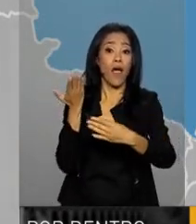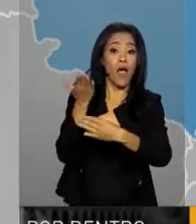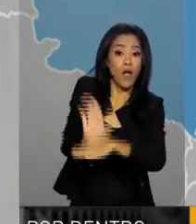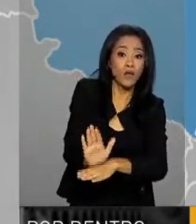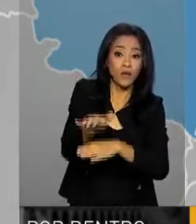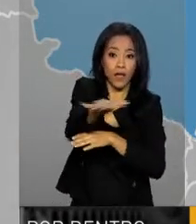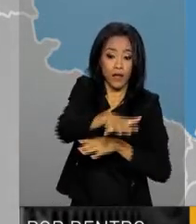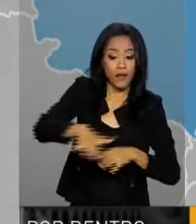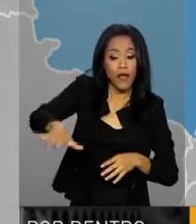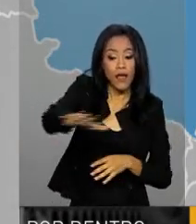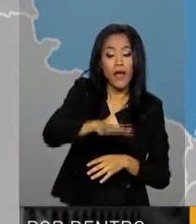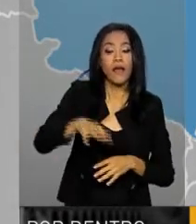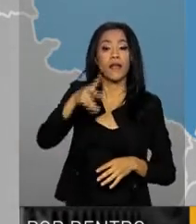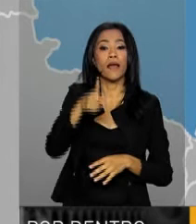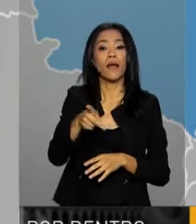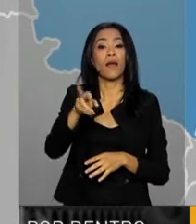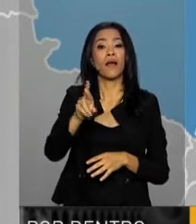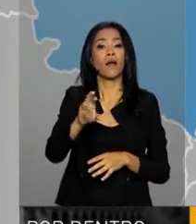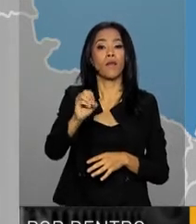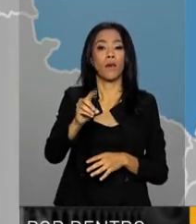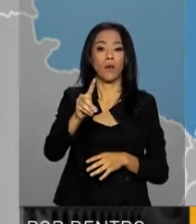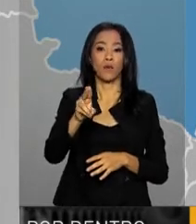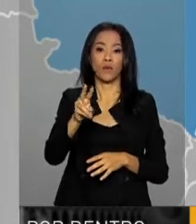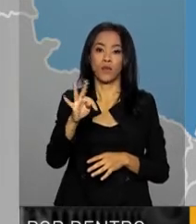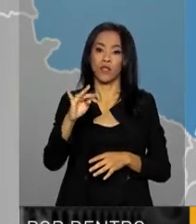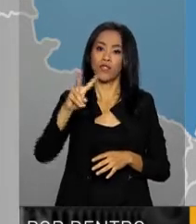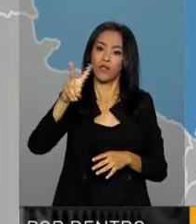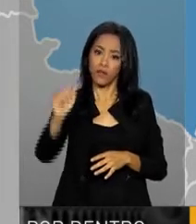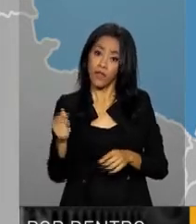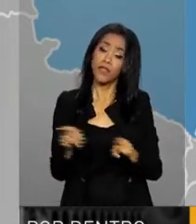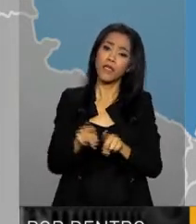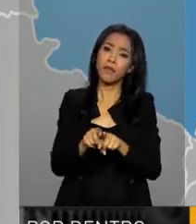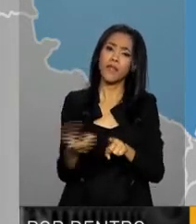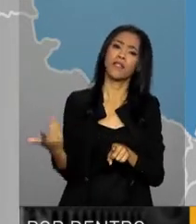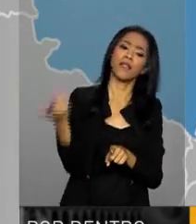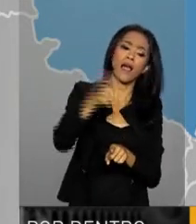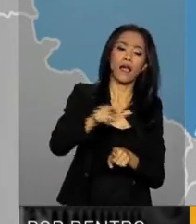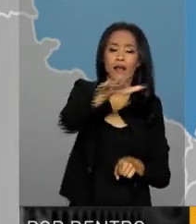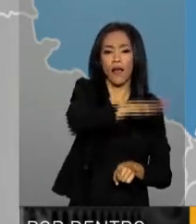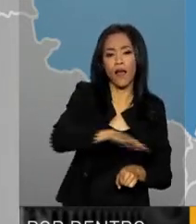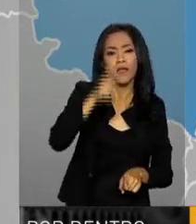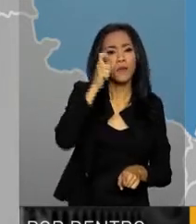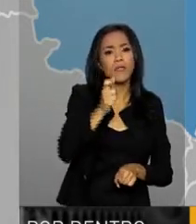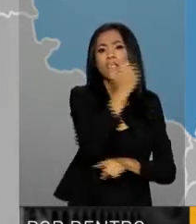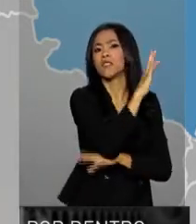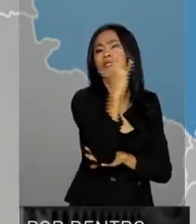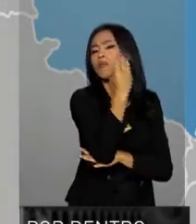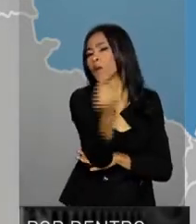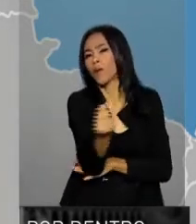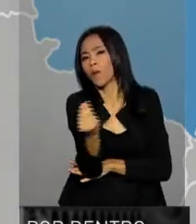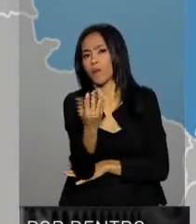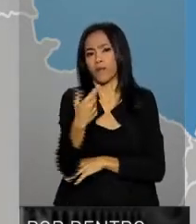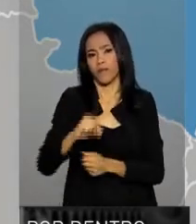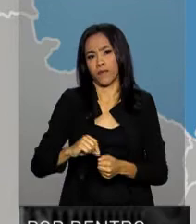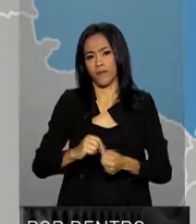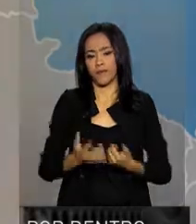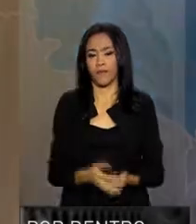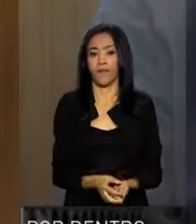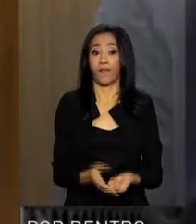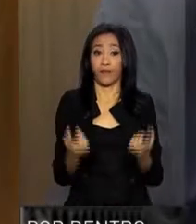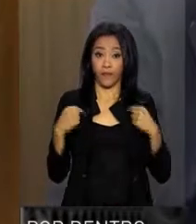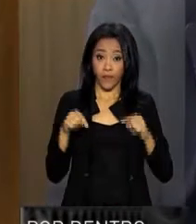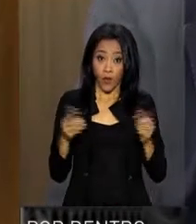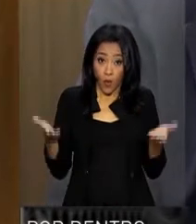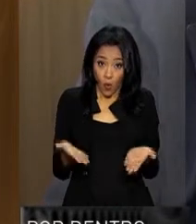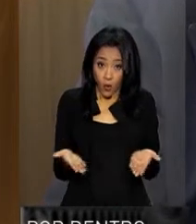setor produtivo e também há o interesse do meio ambiente olha o setor produtivo hoje está